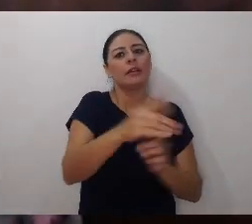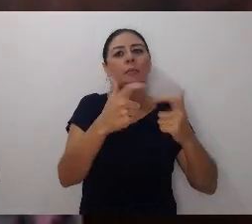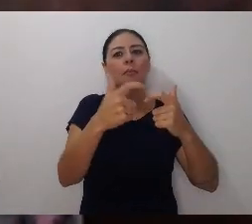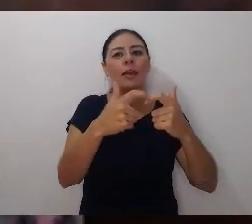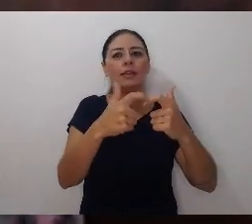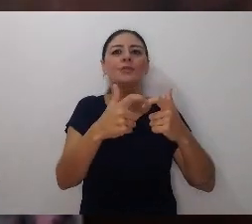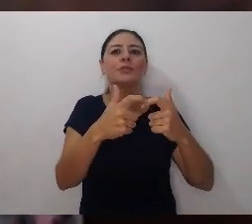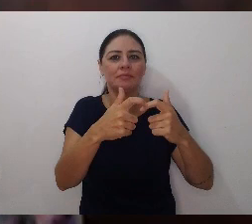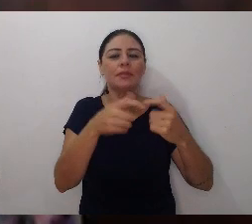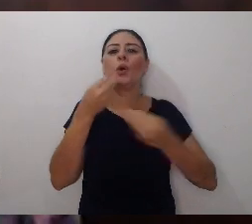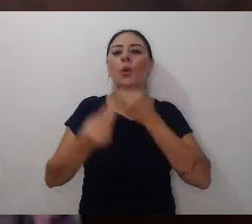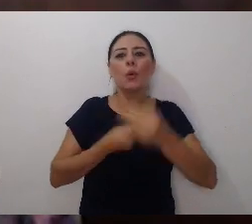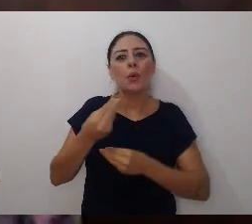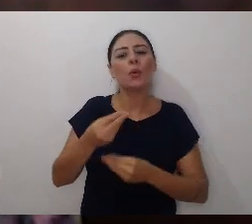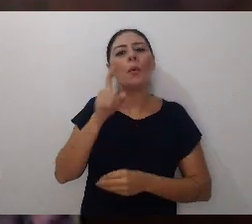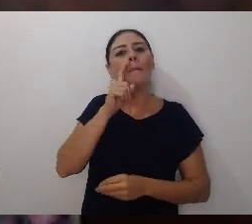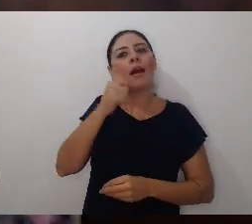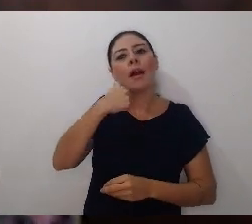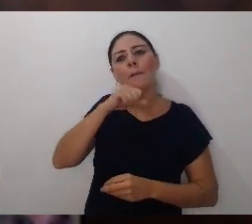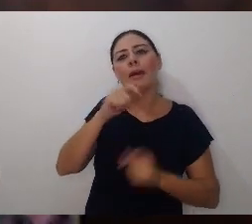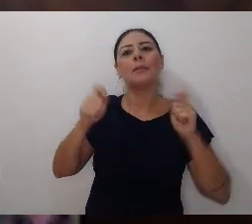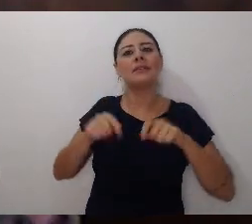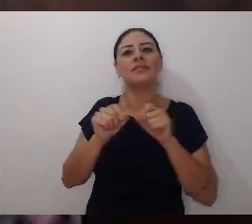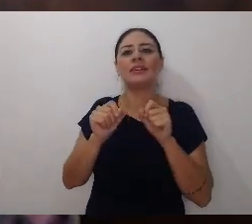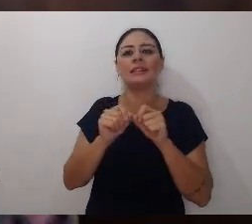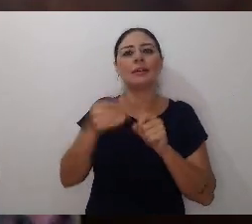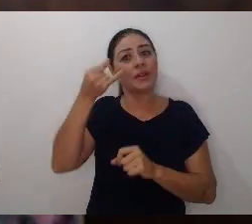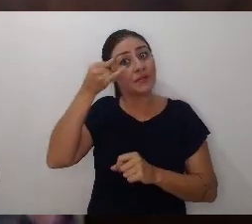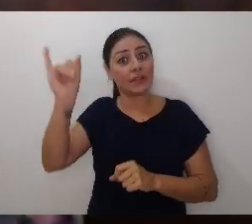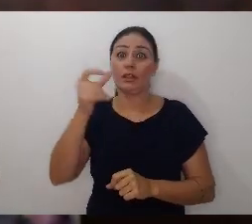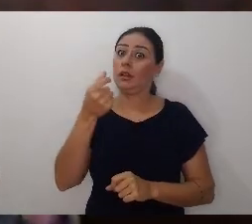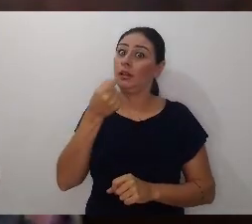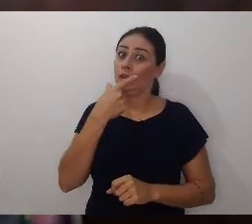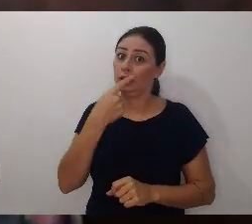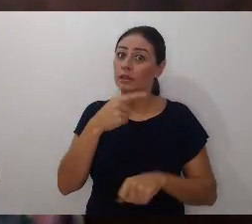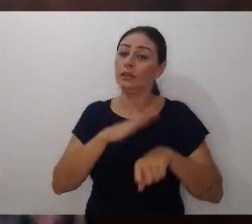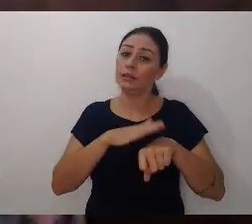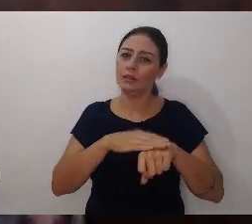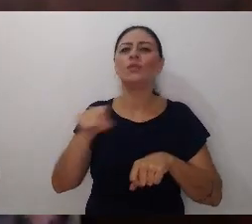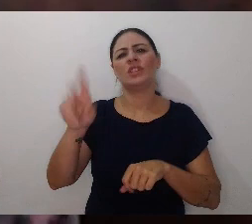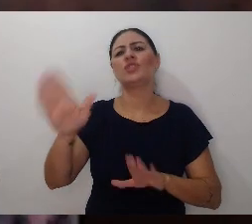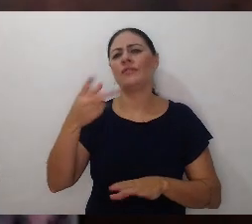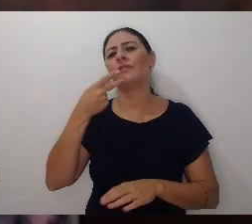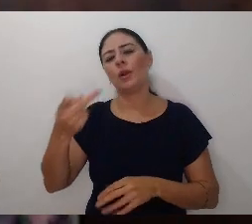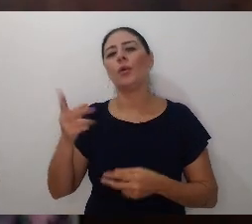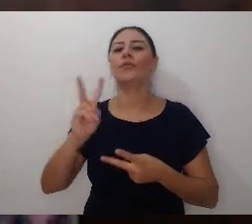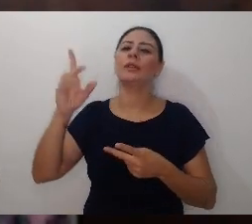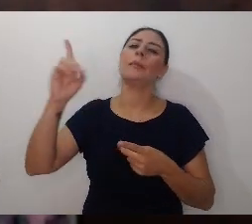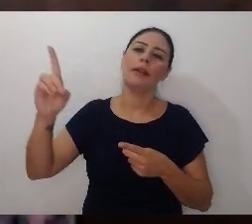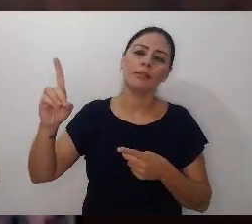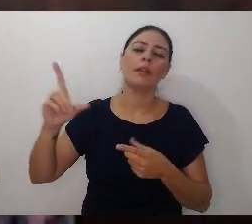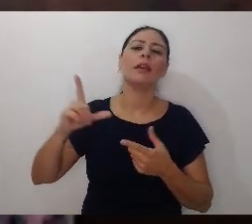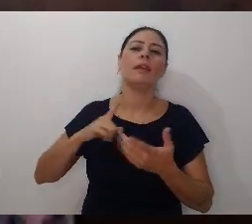profissionais é dar medicamentos por conta própria, sem uma orientação médica. Né? Então, assim, como os